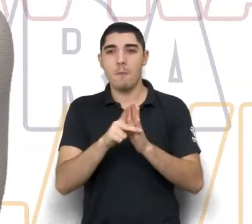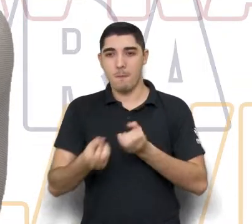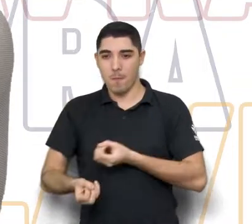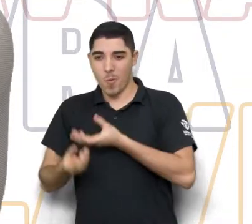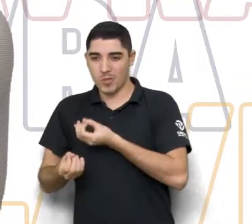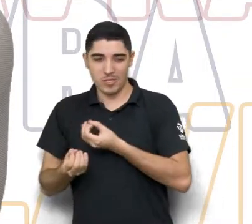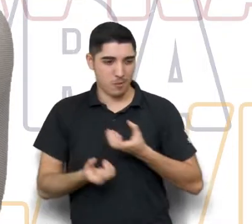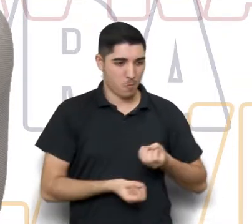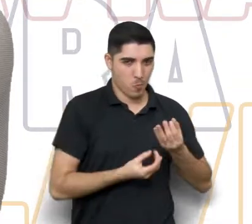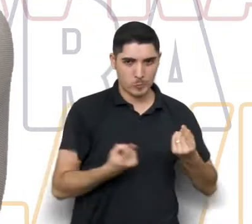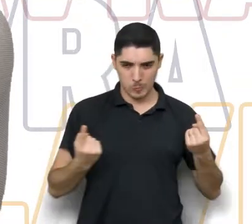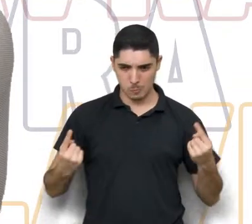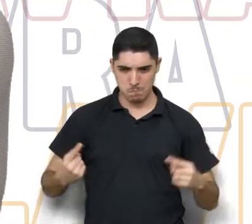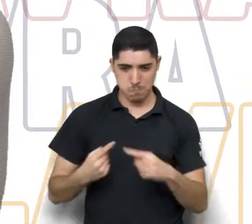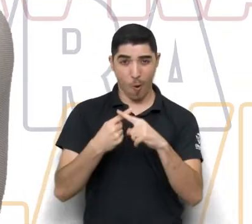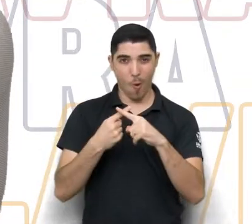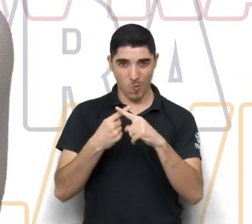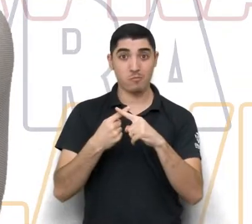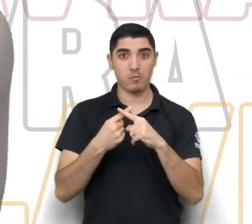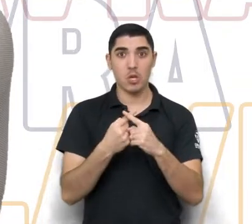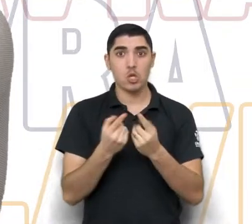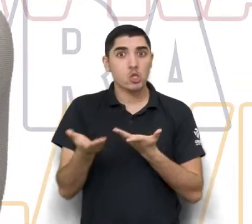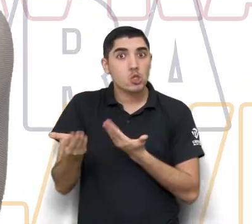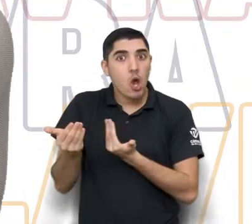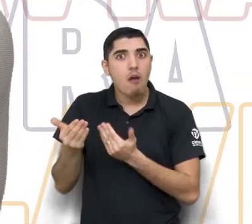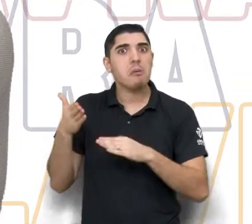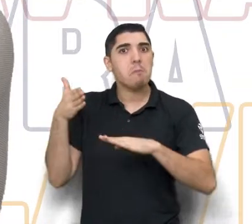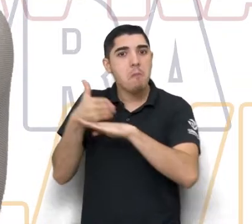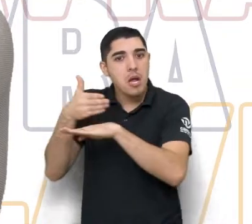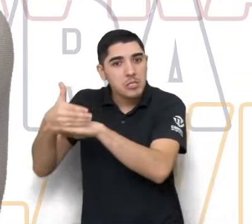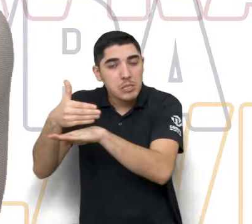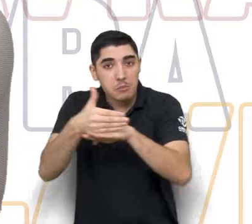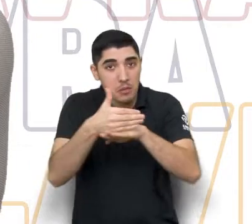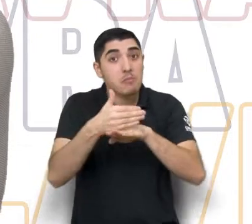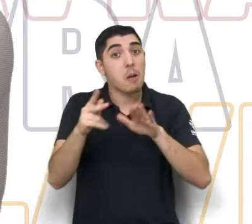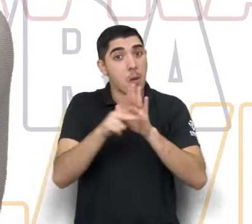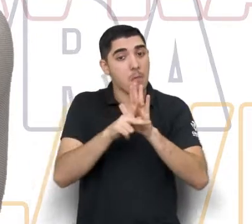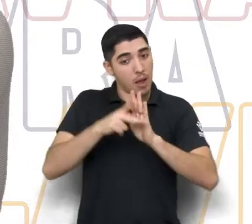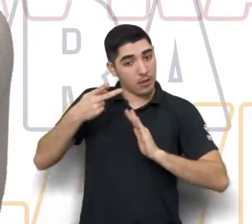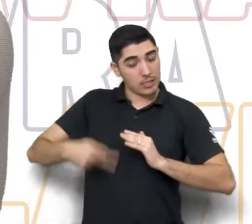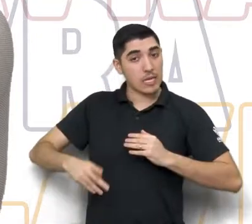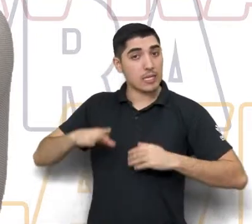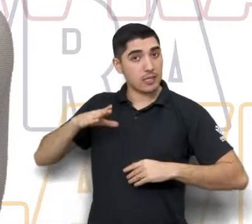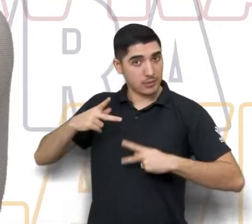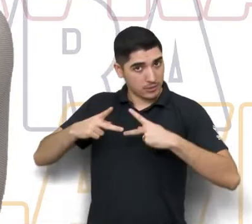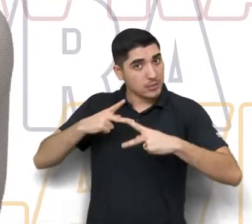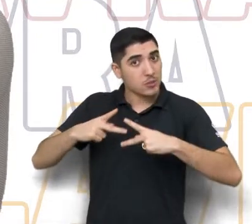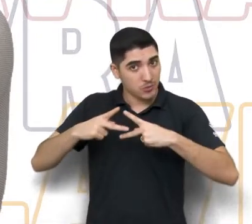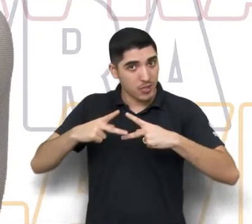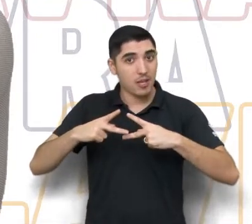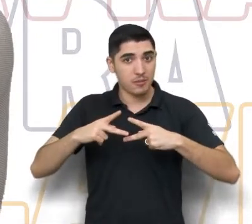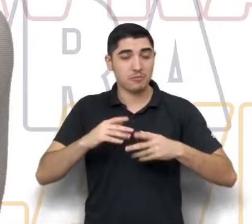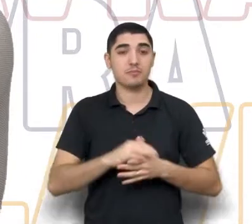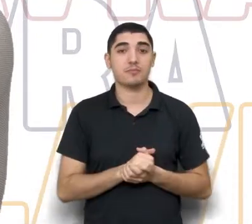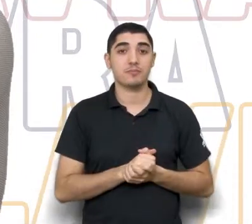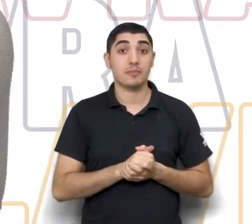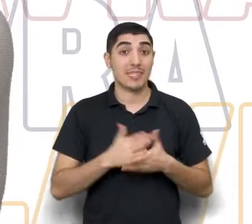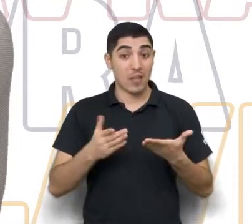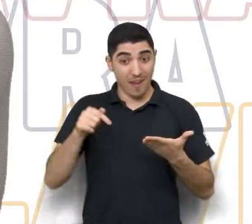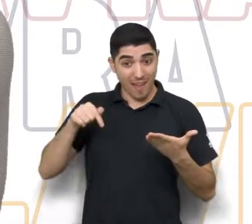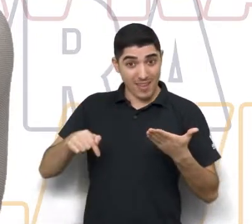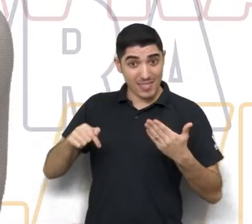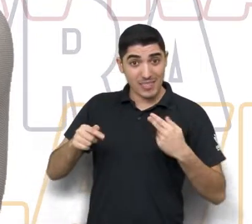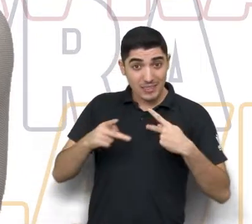poéticas que acontecem, muitos jovens participando de tudo isso nas periferias da cidade de São José dos Campos, né? Então, São José é uma